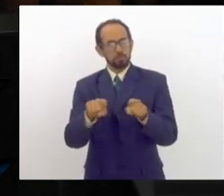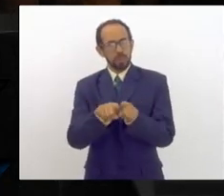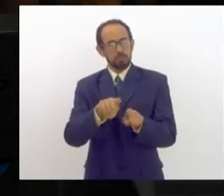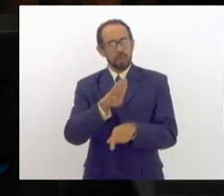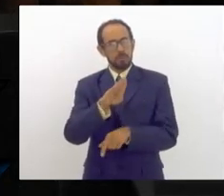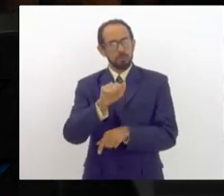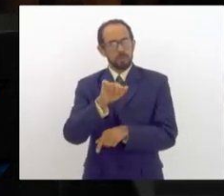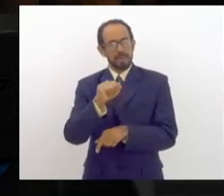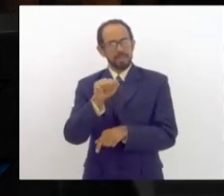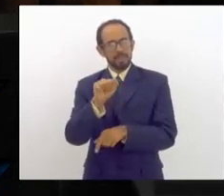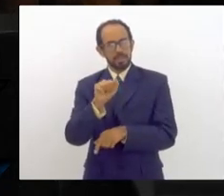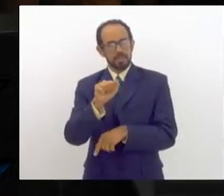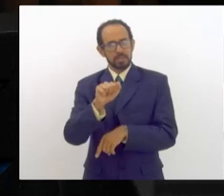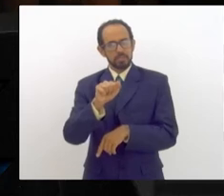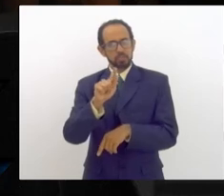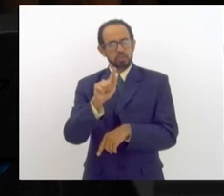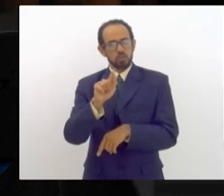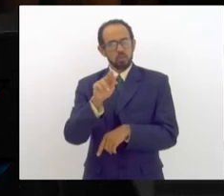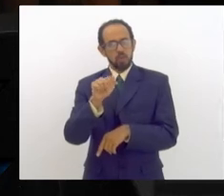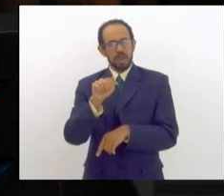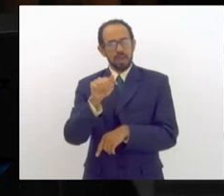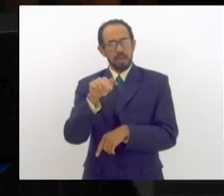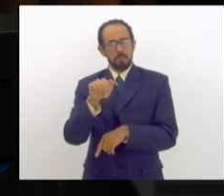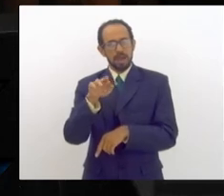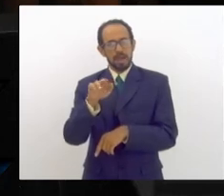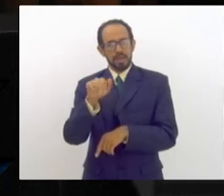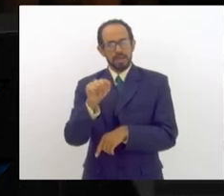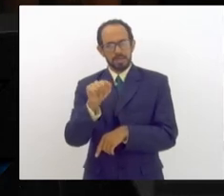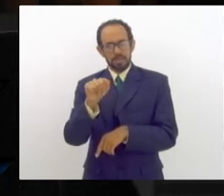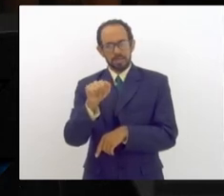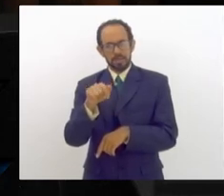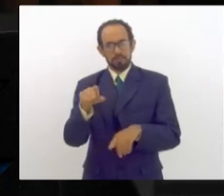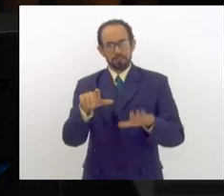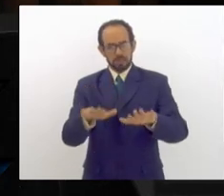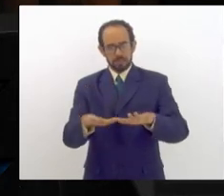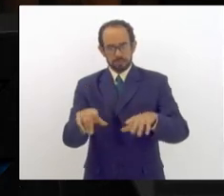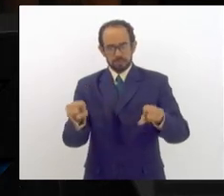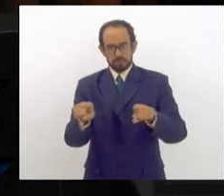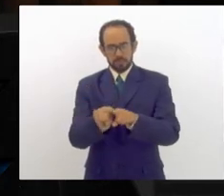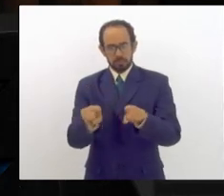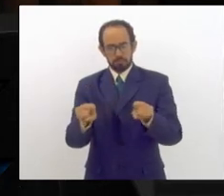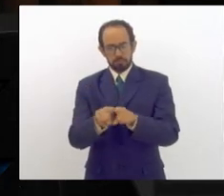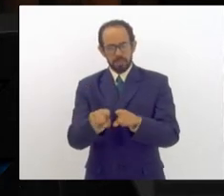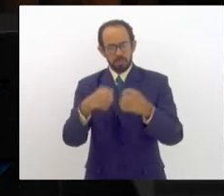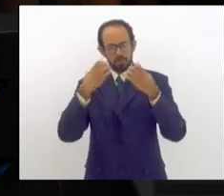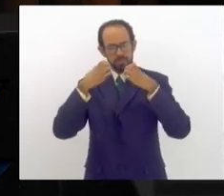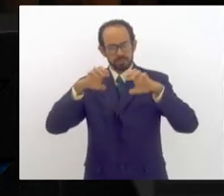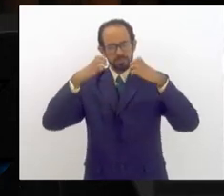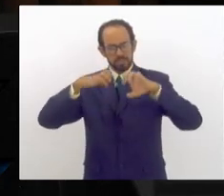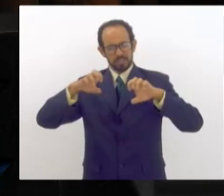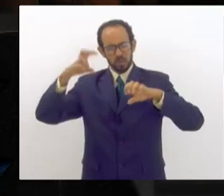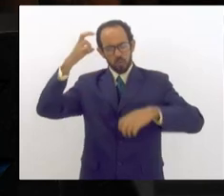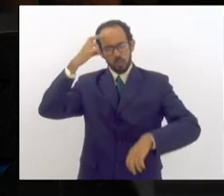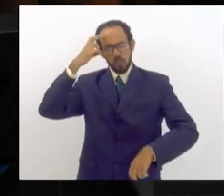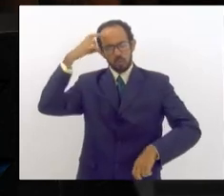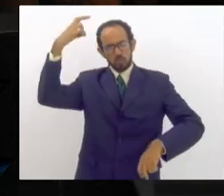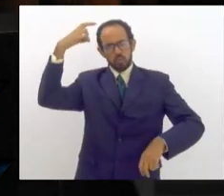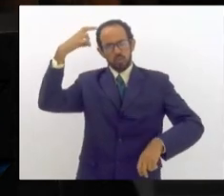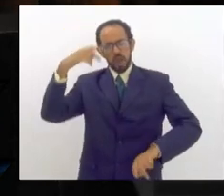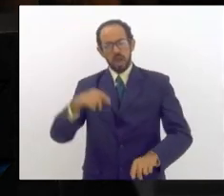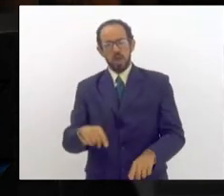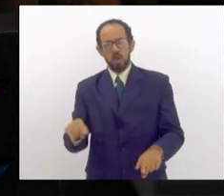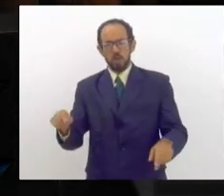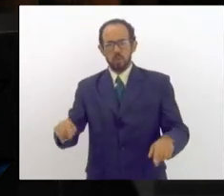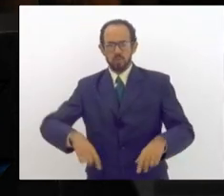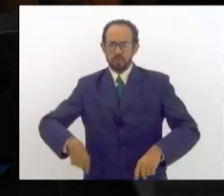Guanabara Mas também como expressão cultural como expressão de